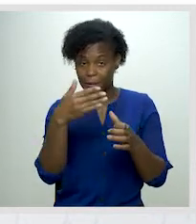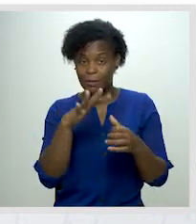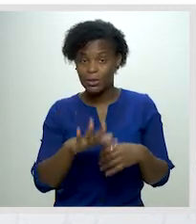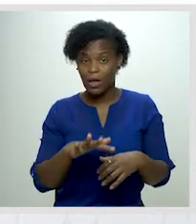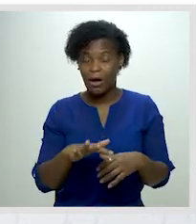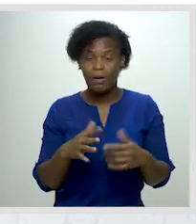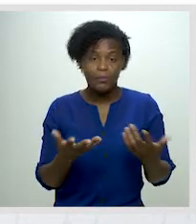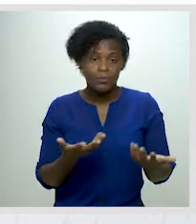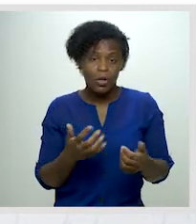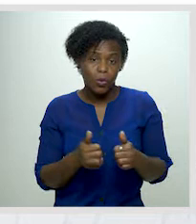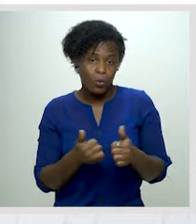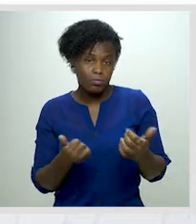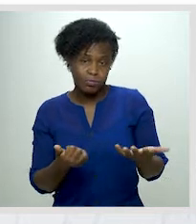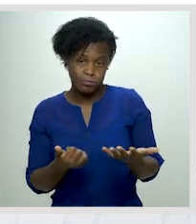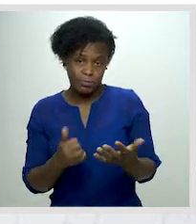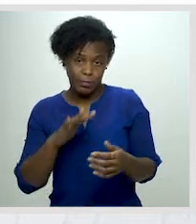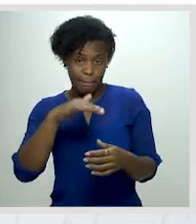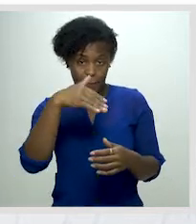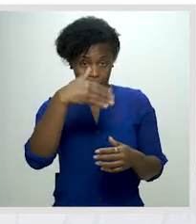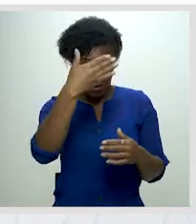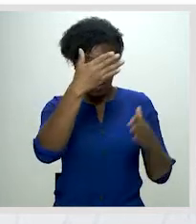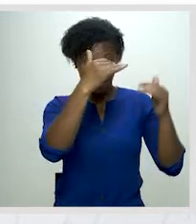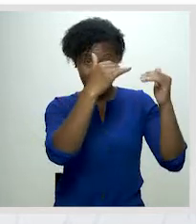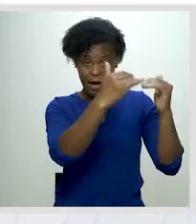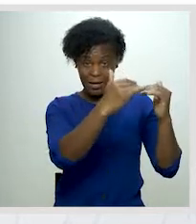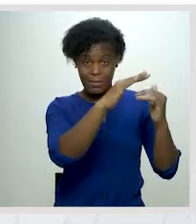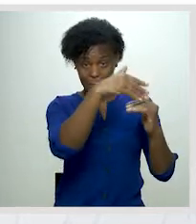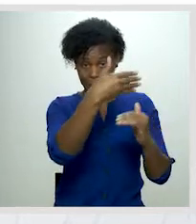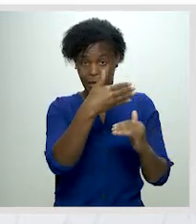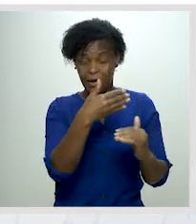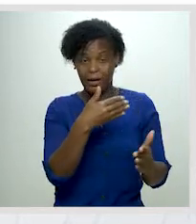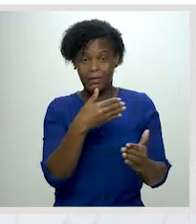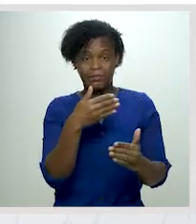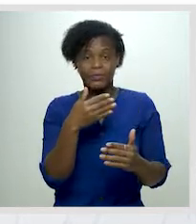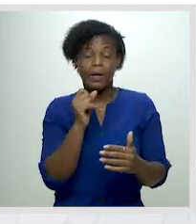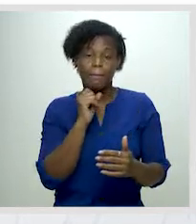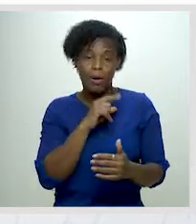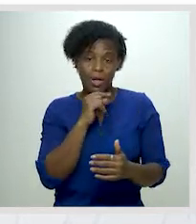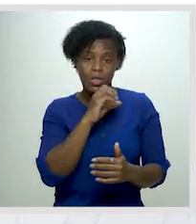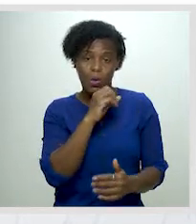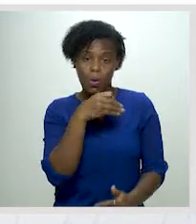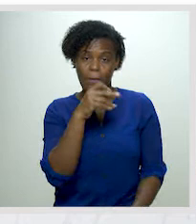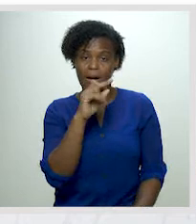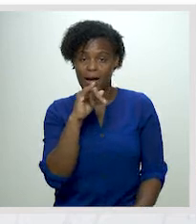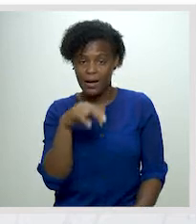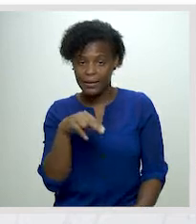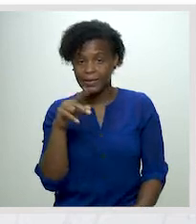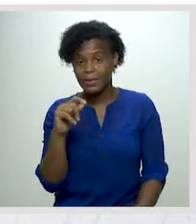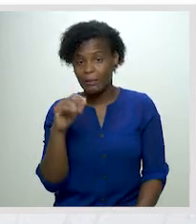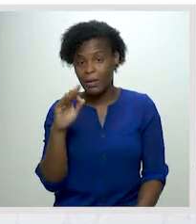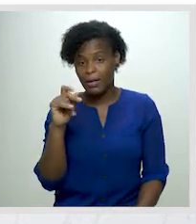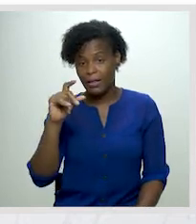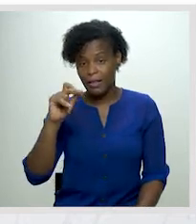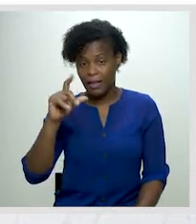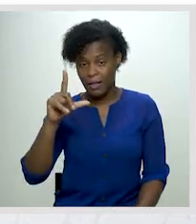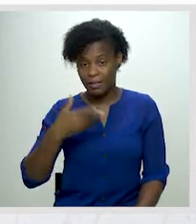relacionada principalmente, com a primeira fase das hipóteses de Oparin e Eldan, que é a